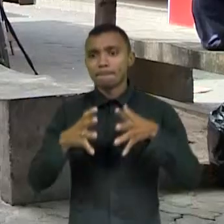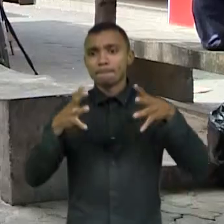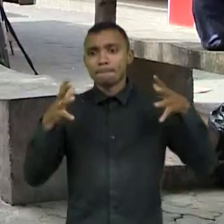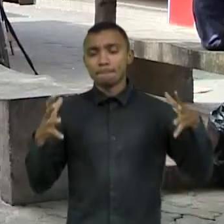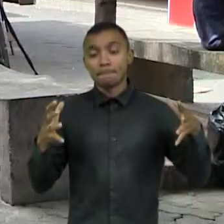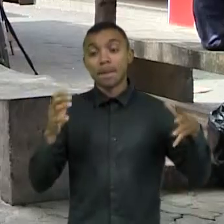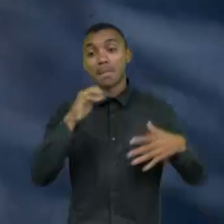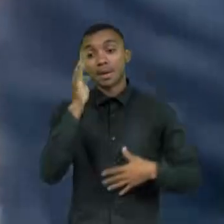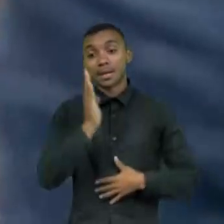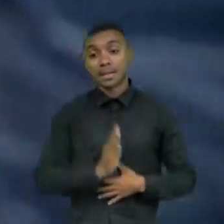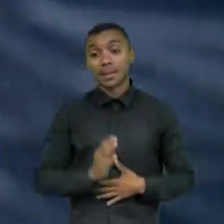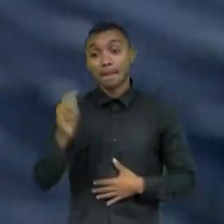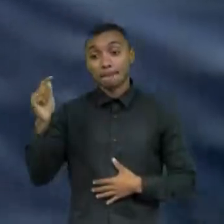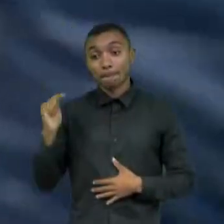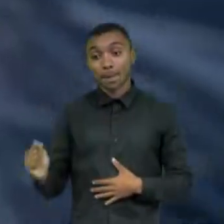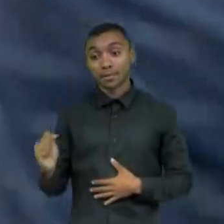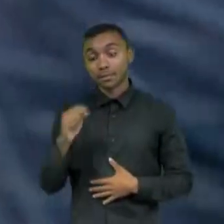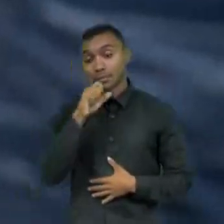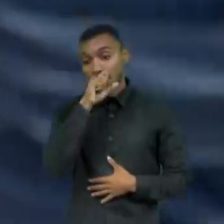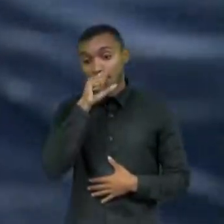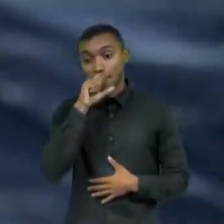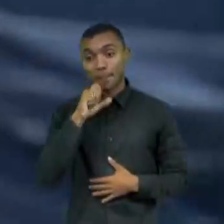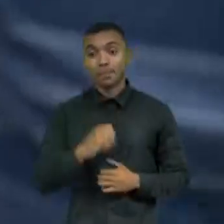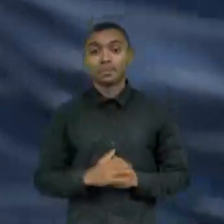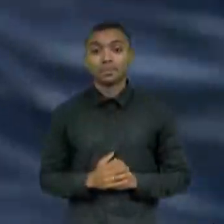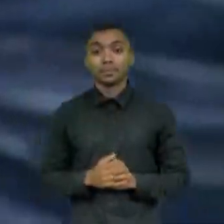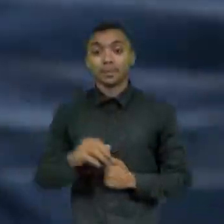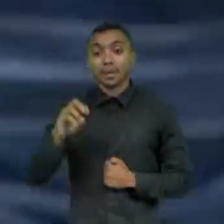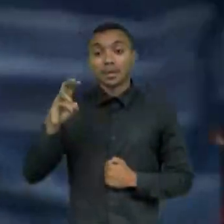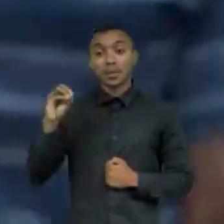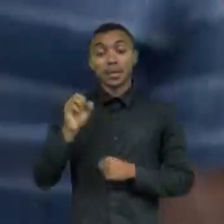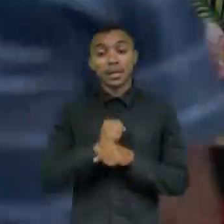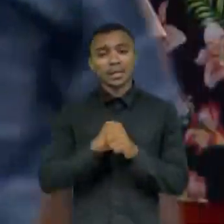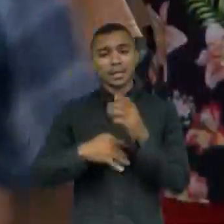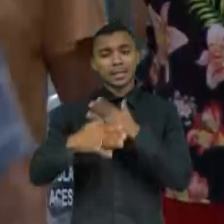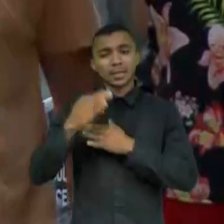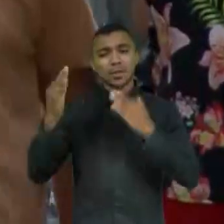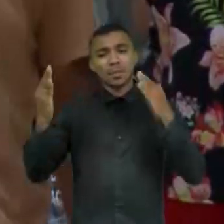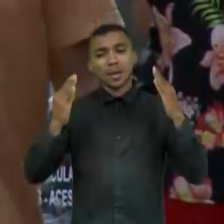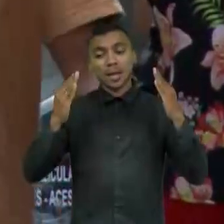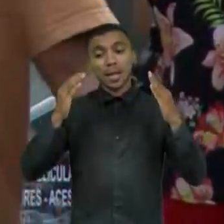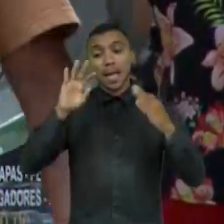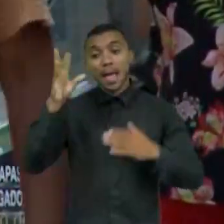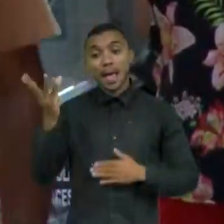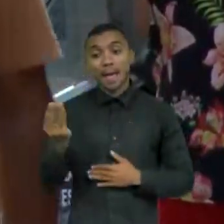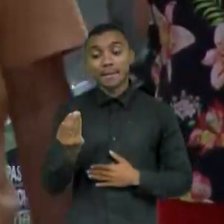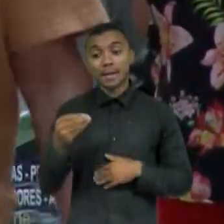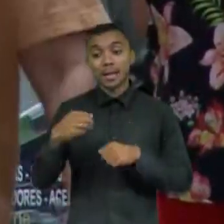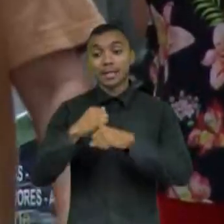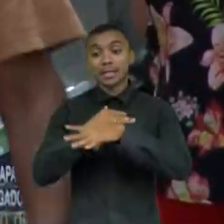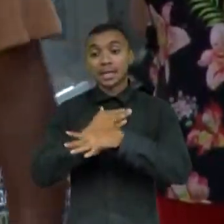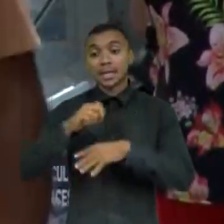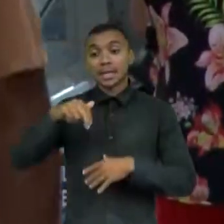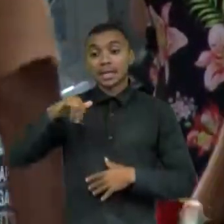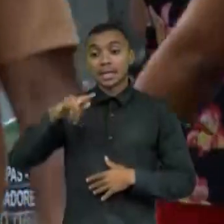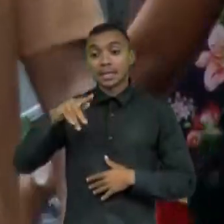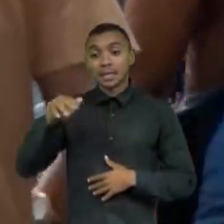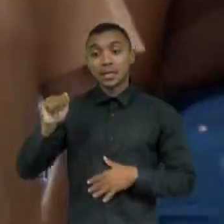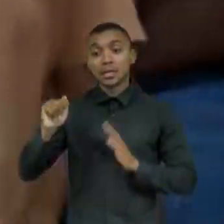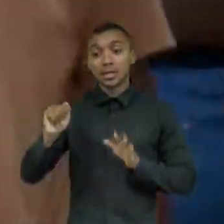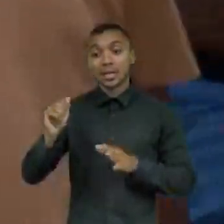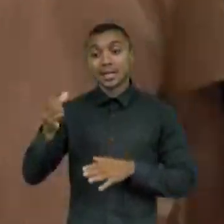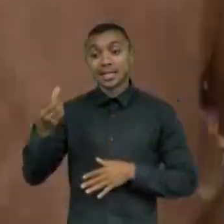Brasil o sétimo. Vale lembrar que há 50 anos, a Nigéria tinha população equivalente a 60% da